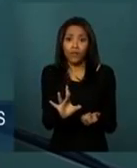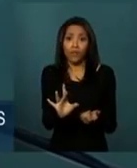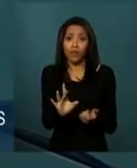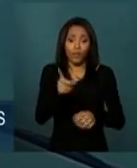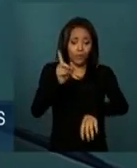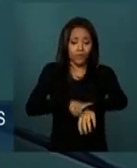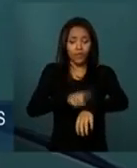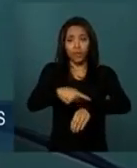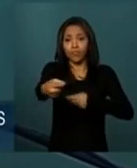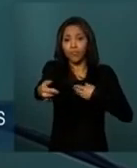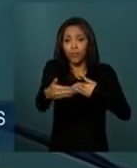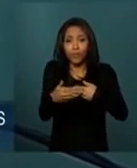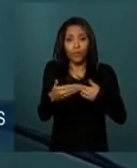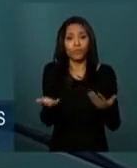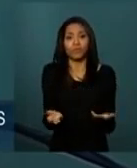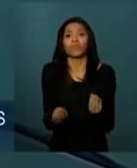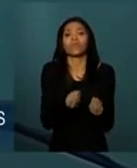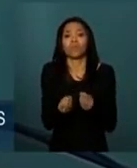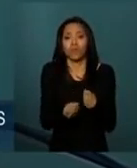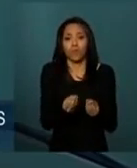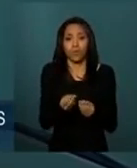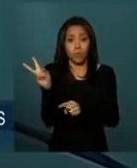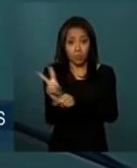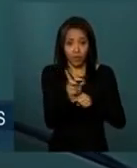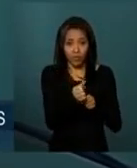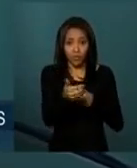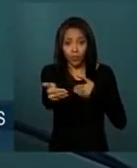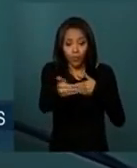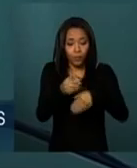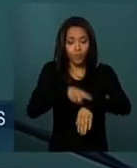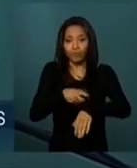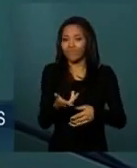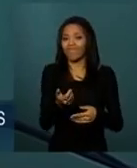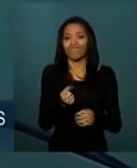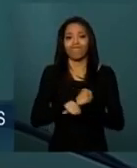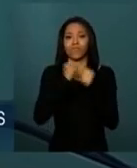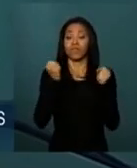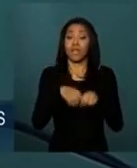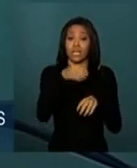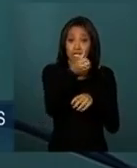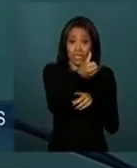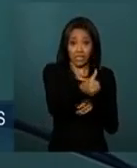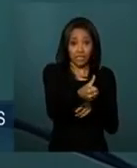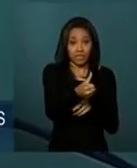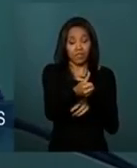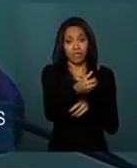muito curto. Por isso, aqui, esses 600 milhões são assim.